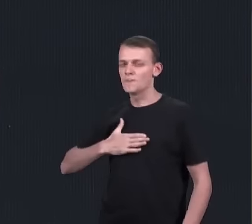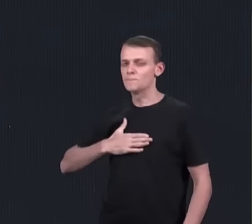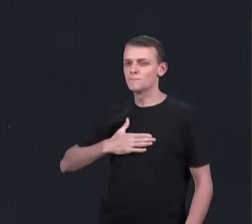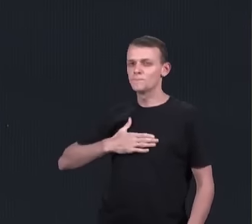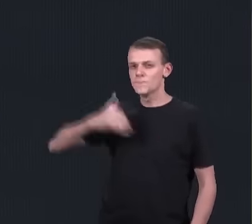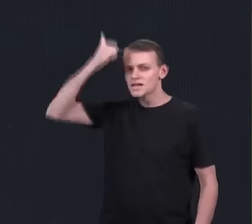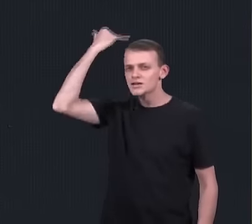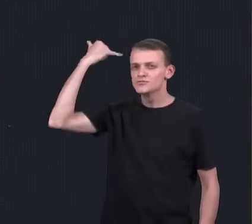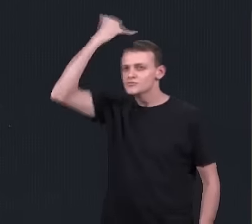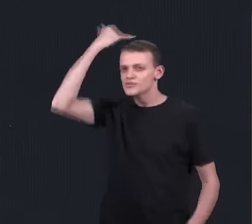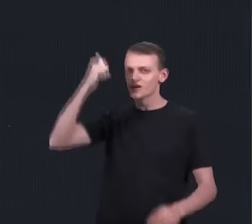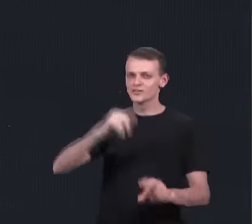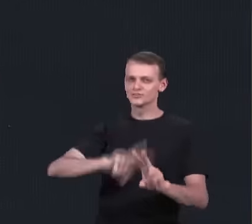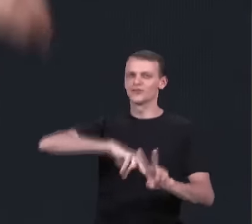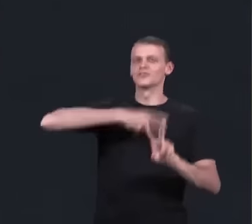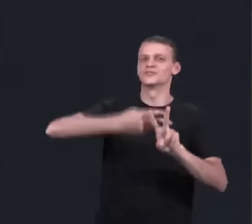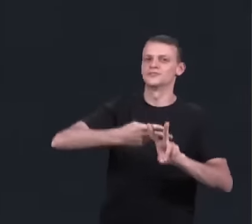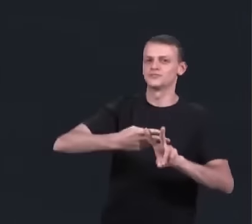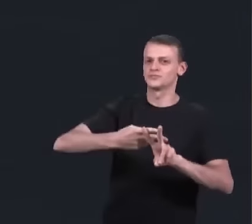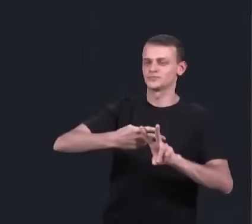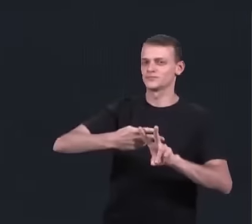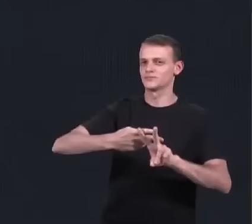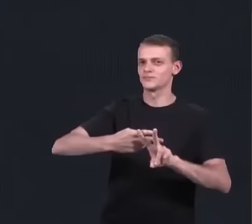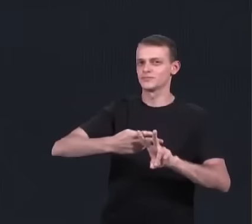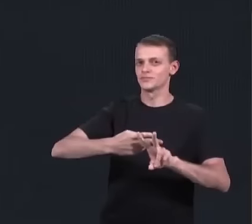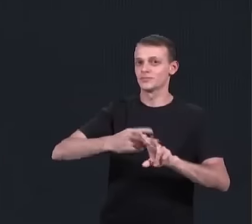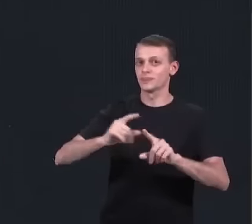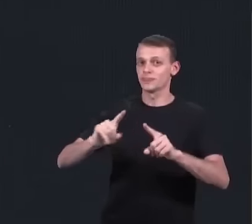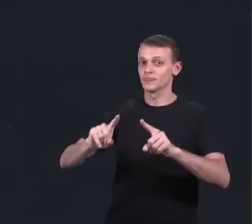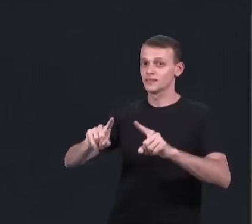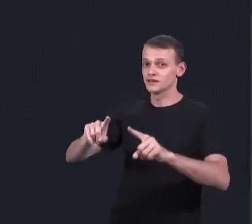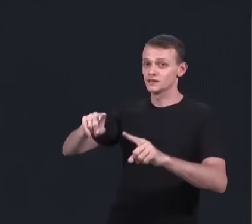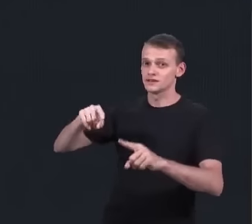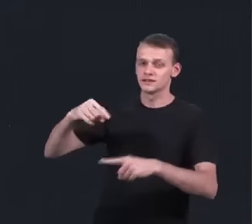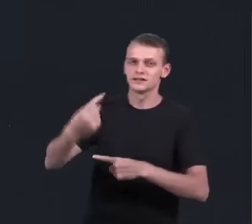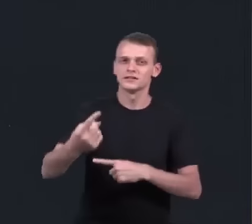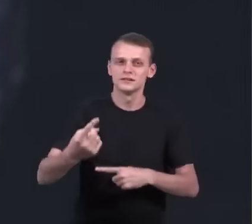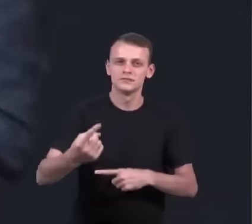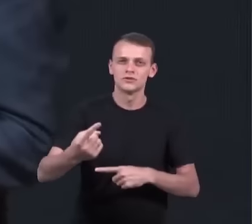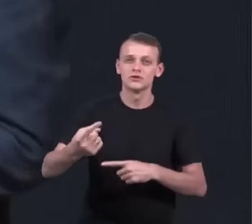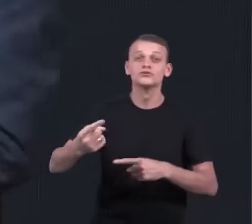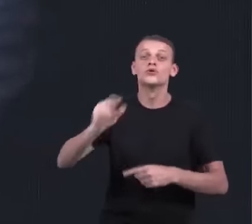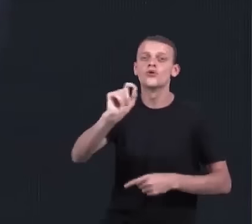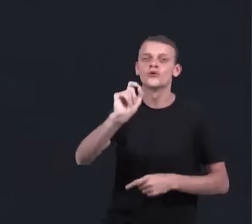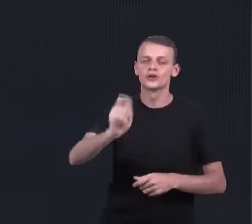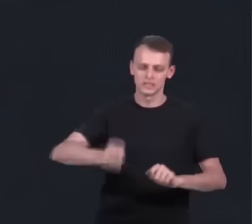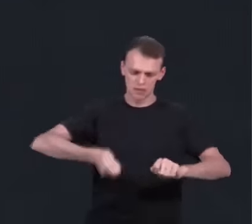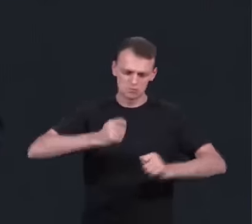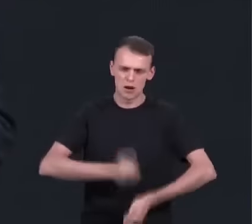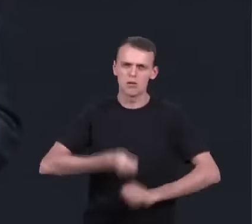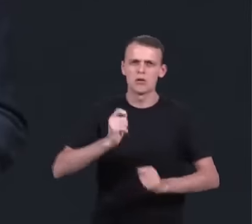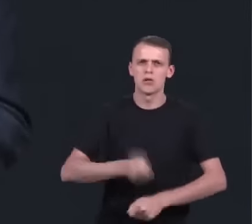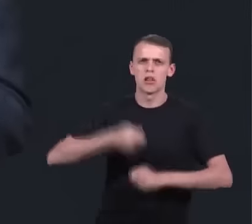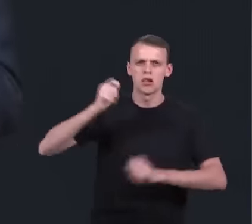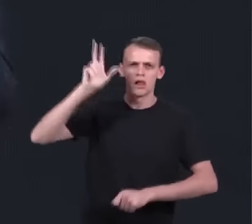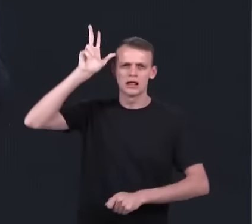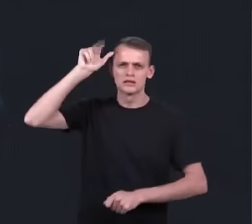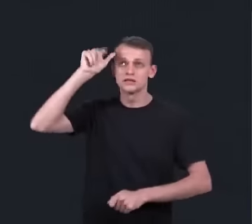Então, logo depois aparecem carros, luzes, flashes,